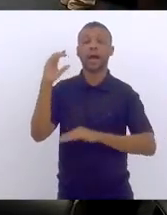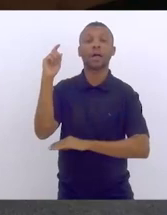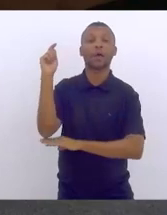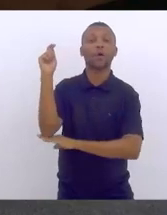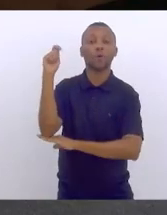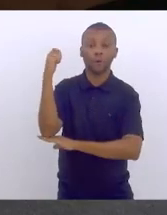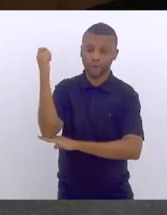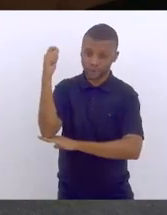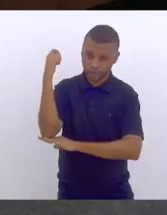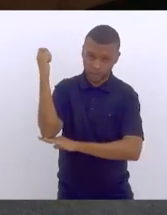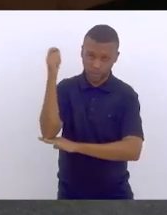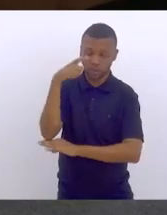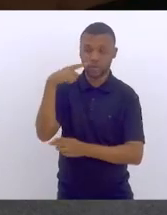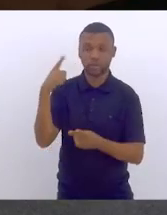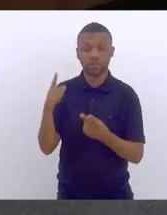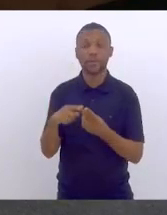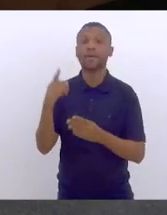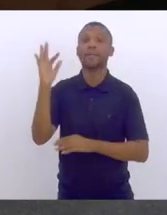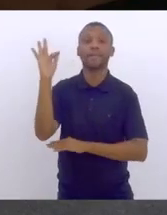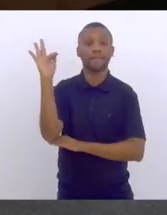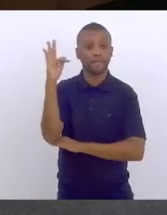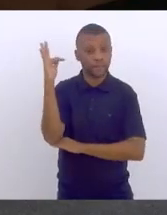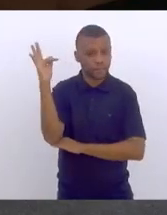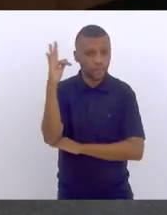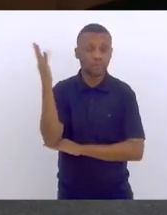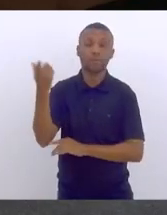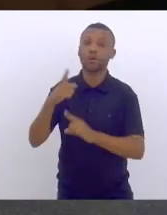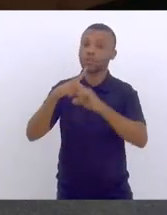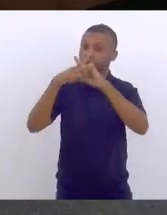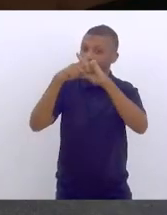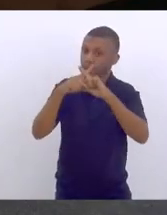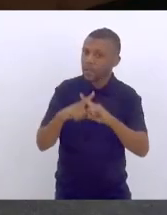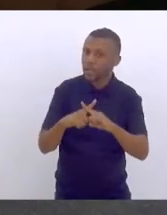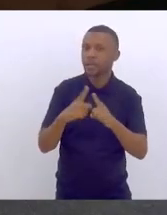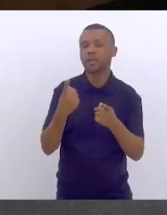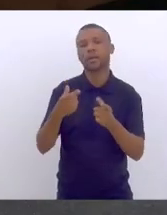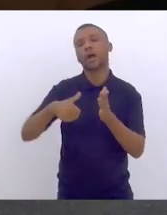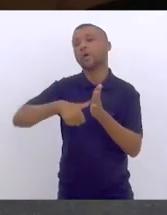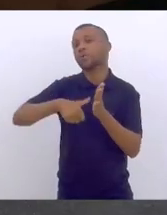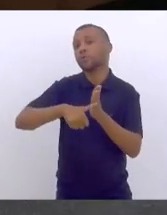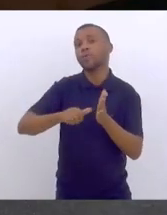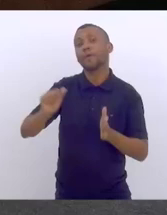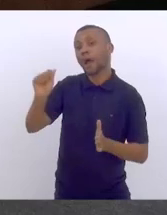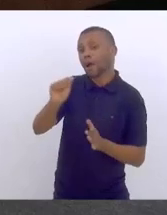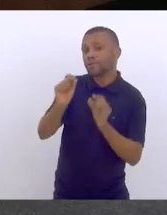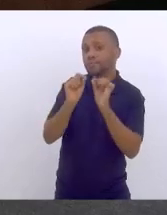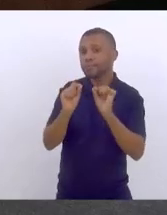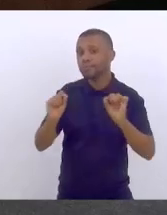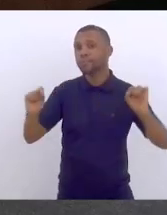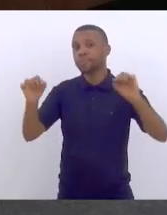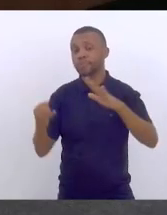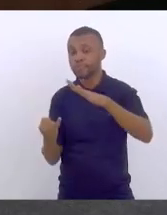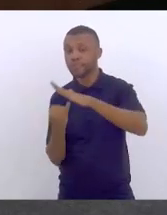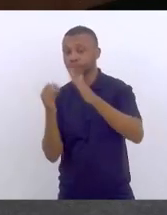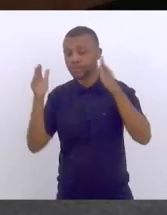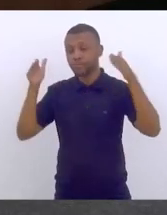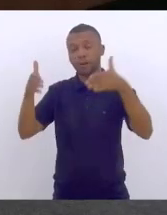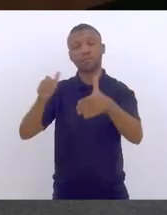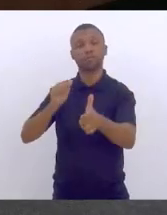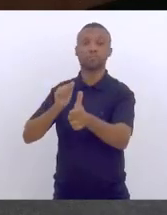confederações, federações, ligas, clubes, associações ou entidades